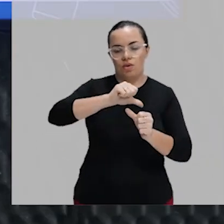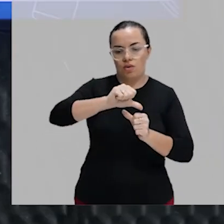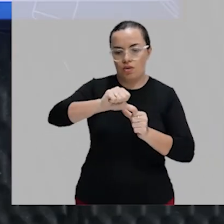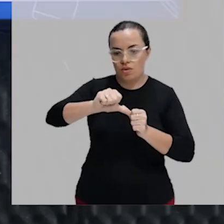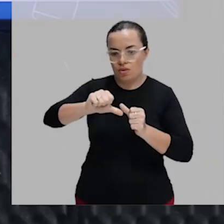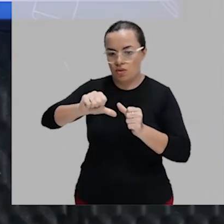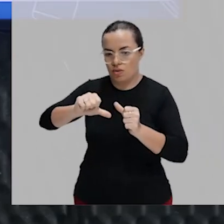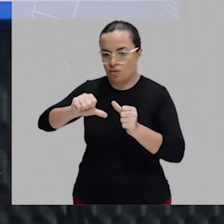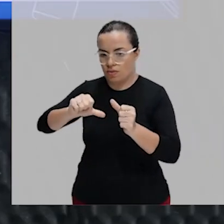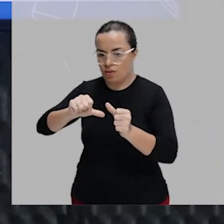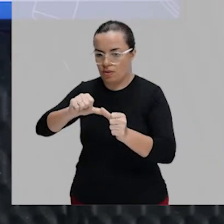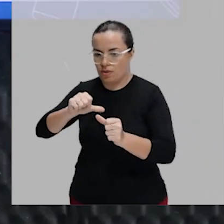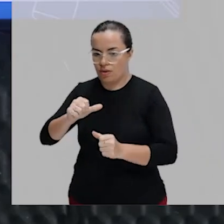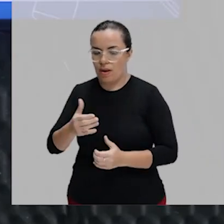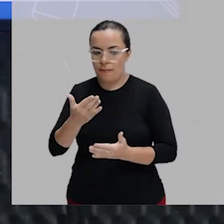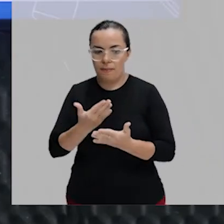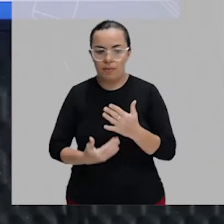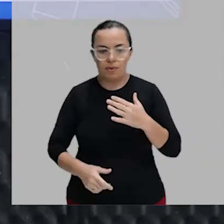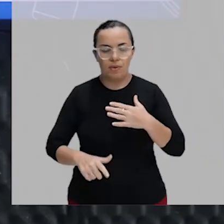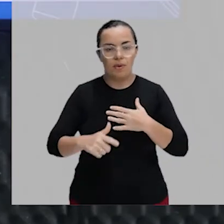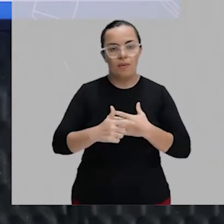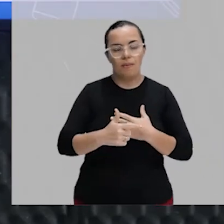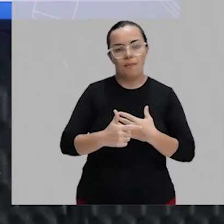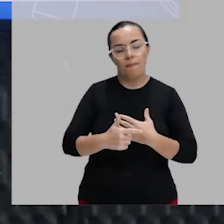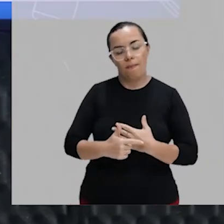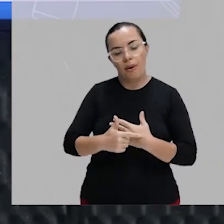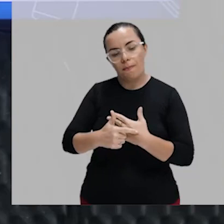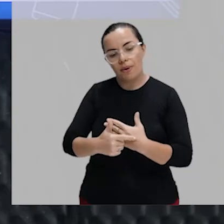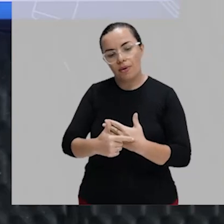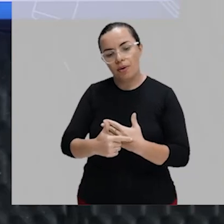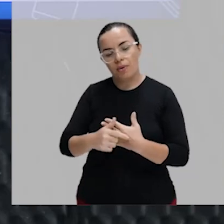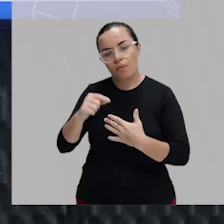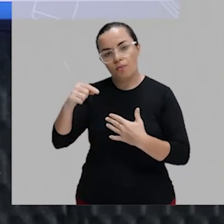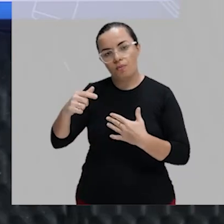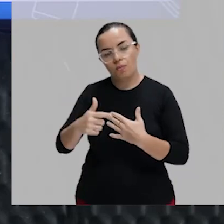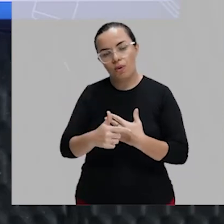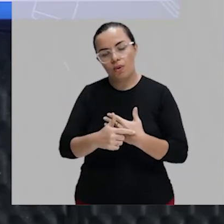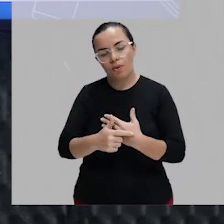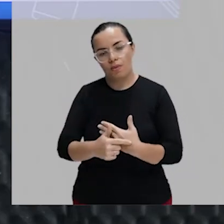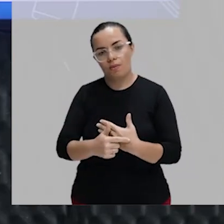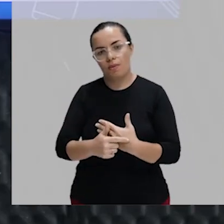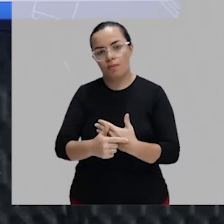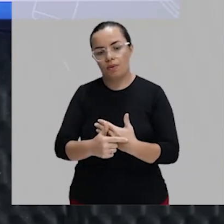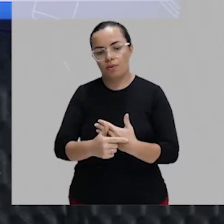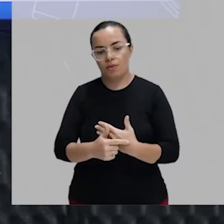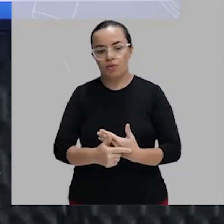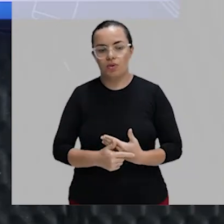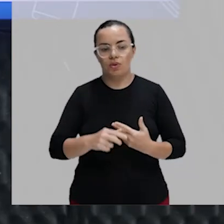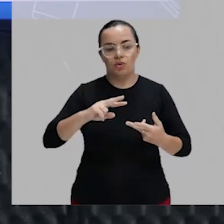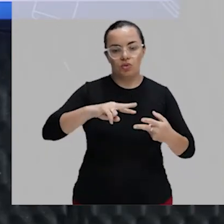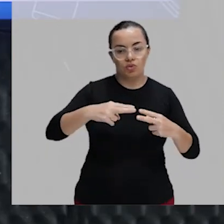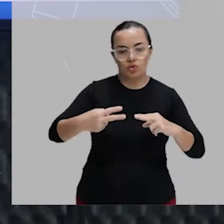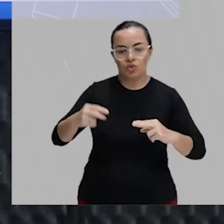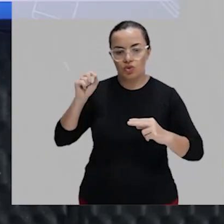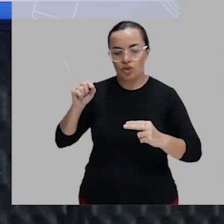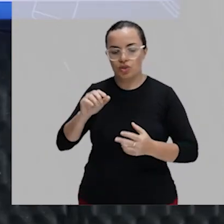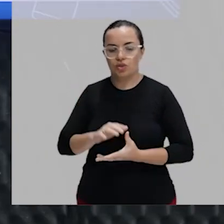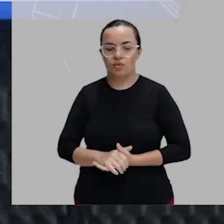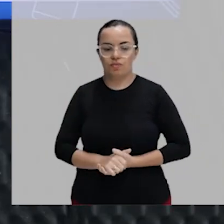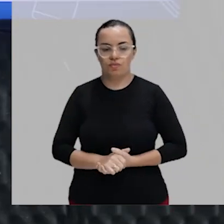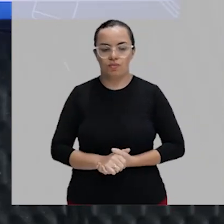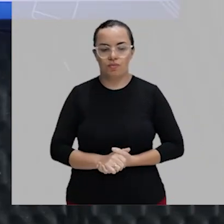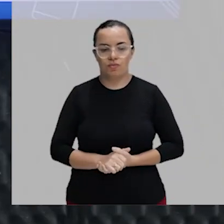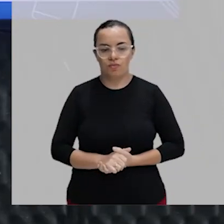de função do gene. Então, do gene A, por exemplo, imagina que eu tenho um indivíduo,